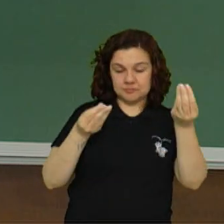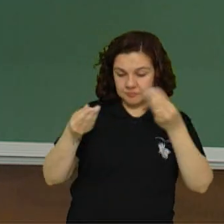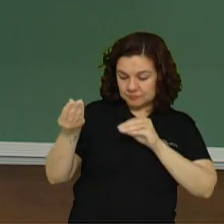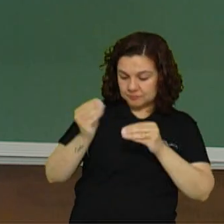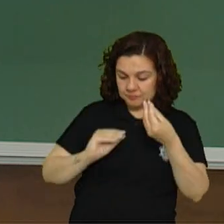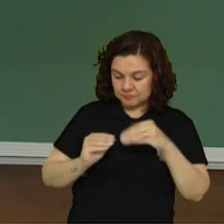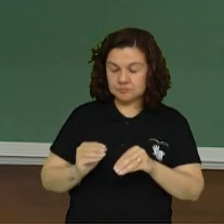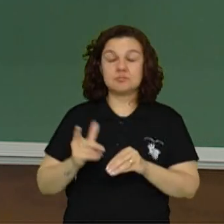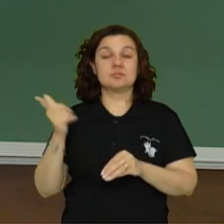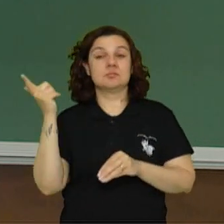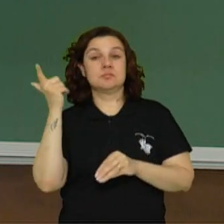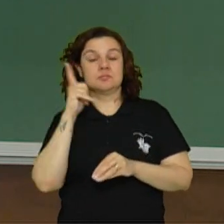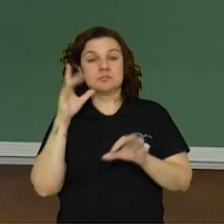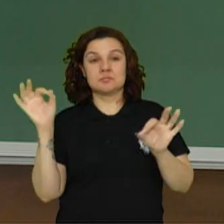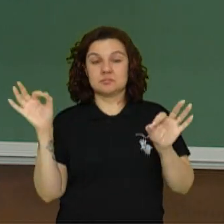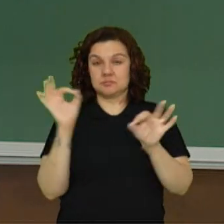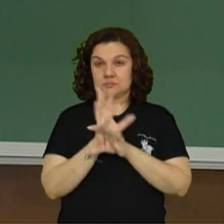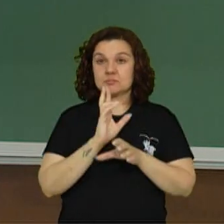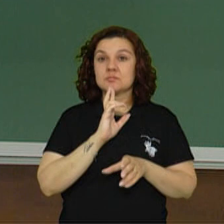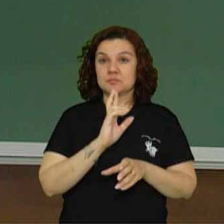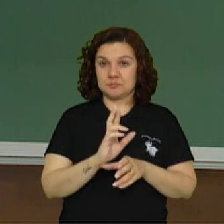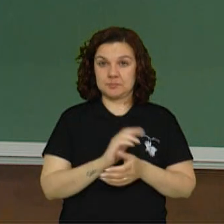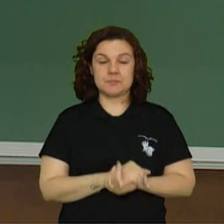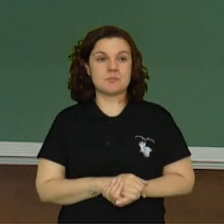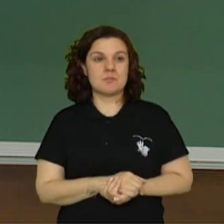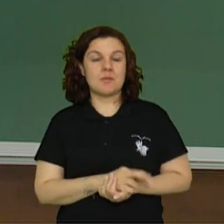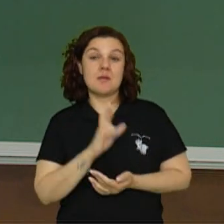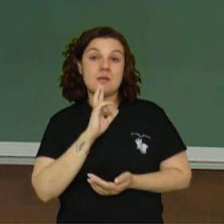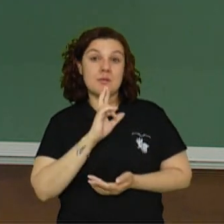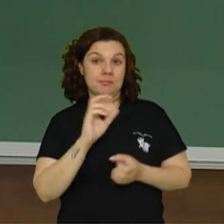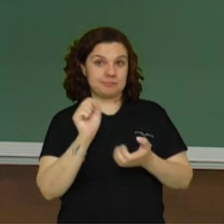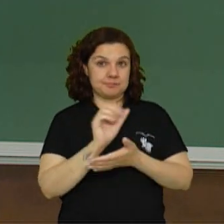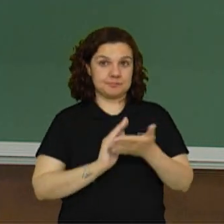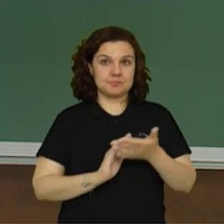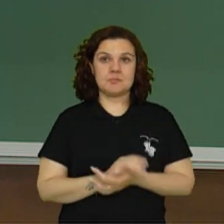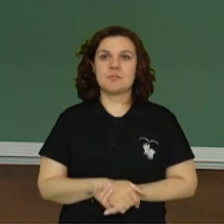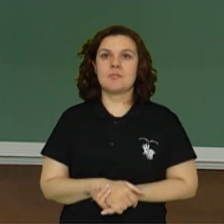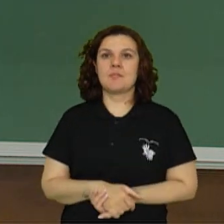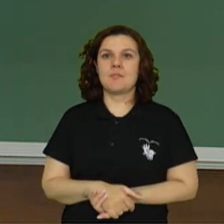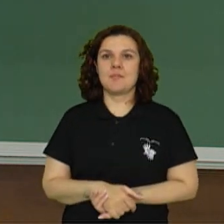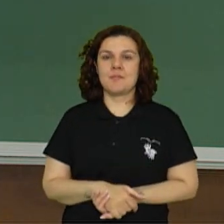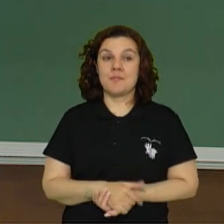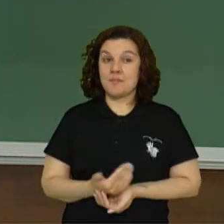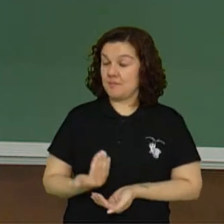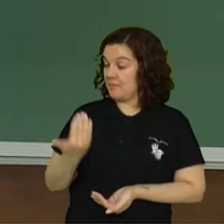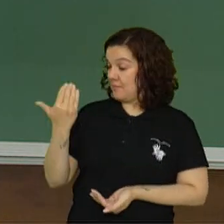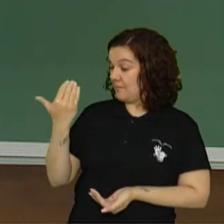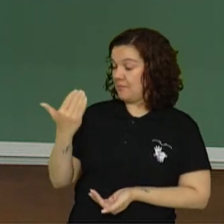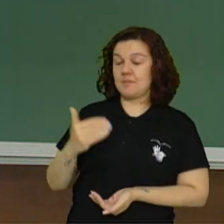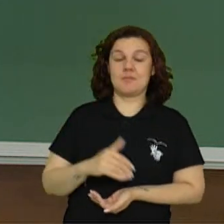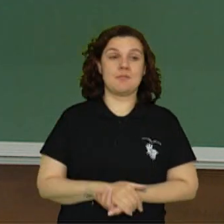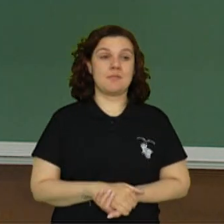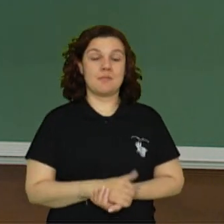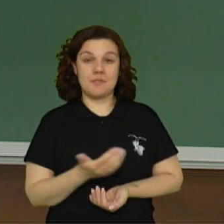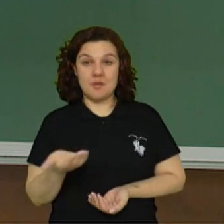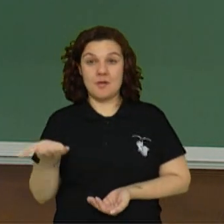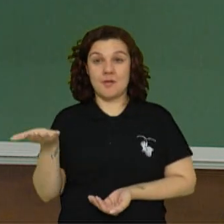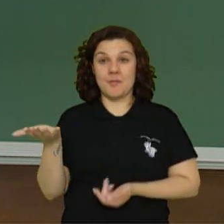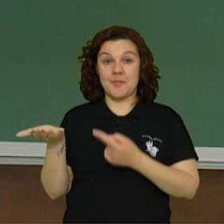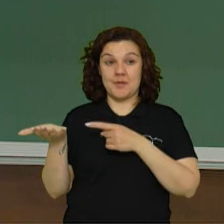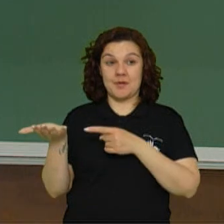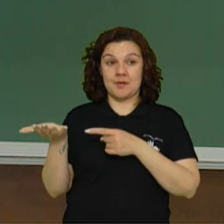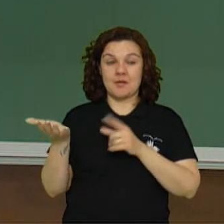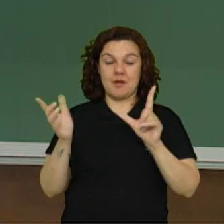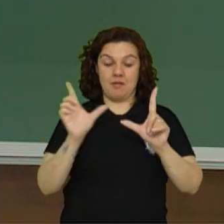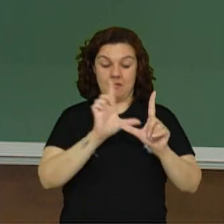informações do enunciado e ir montando na resposta para conseguir resolver o exercício, tá? Então, aqui eu tenho a minha bandeja de medida